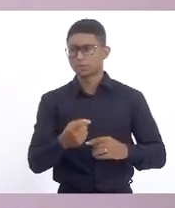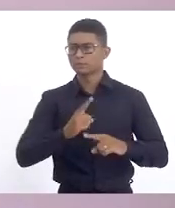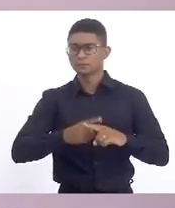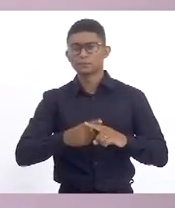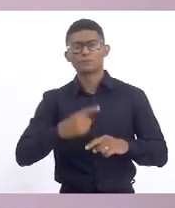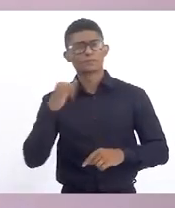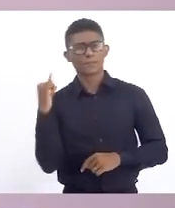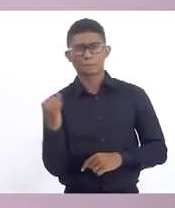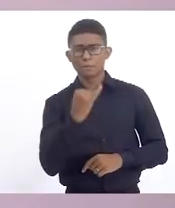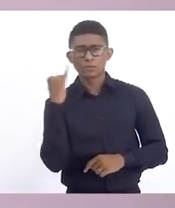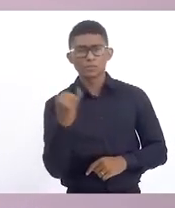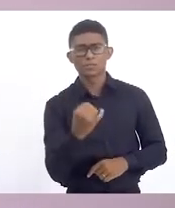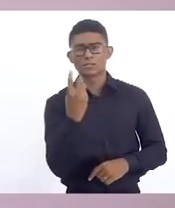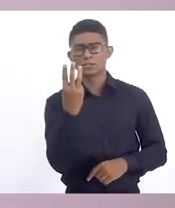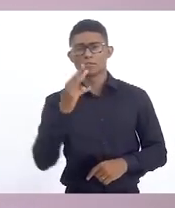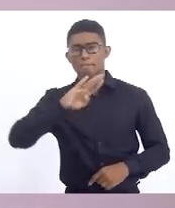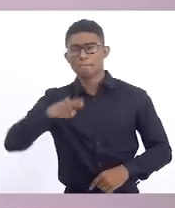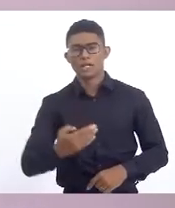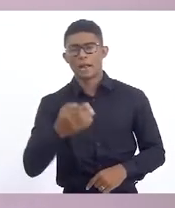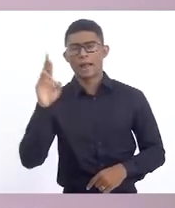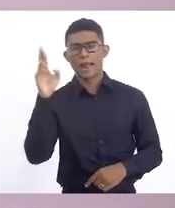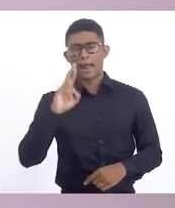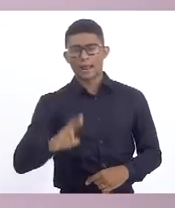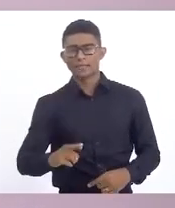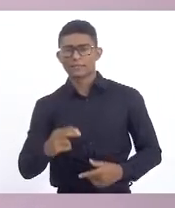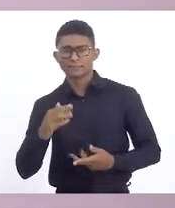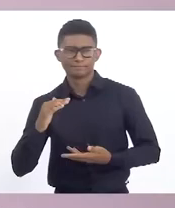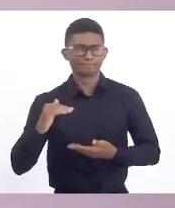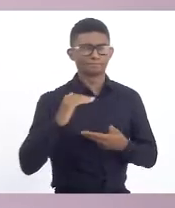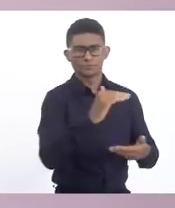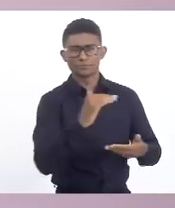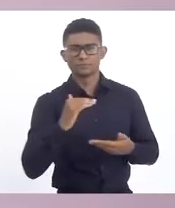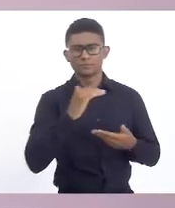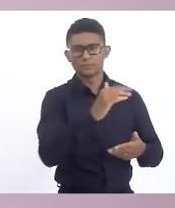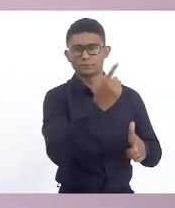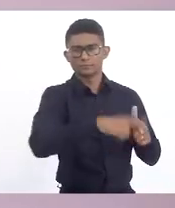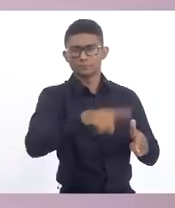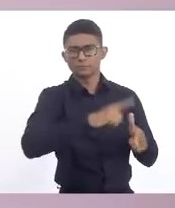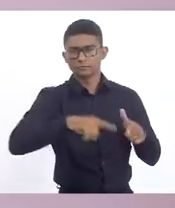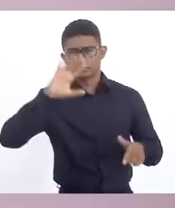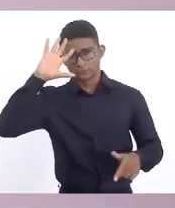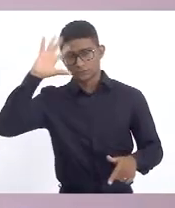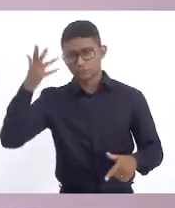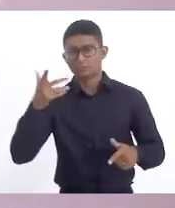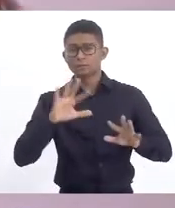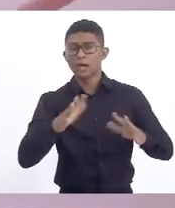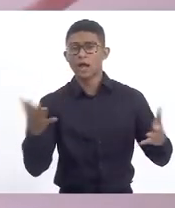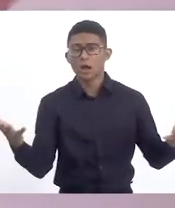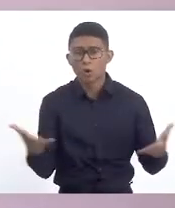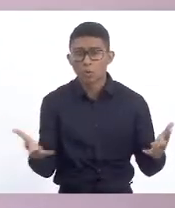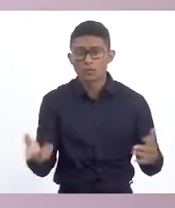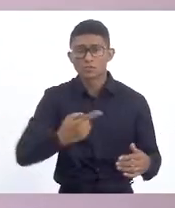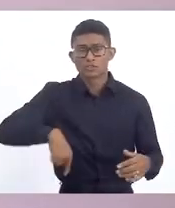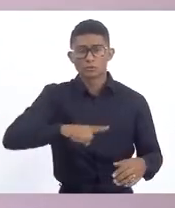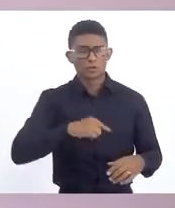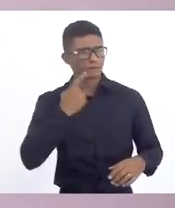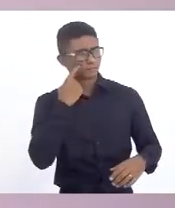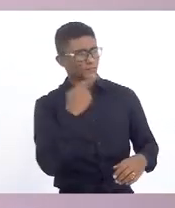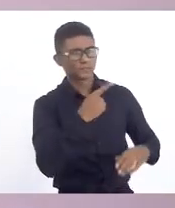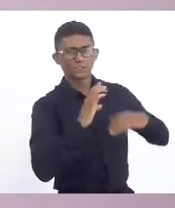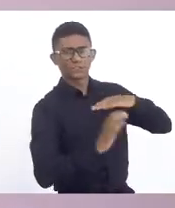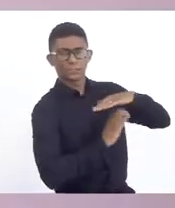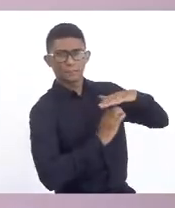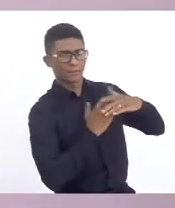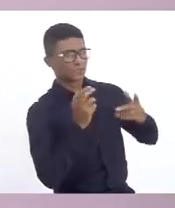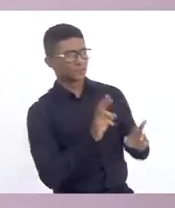importante a liberação dos 3 milhões de reais para resolver o problema de abastecimento da SEDAI. E hoje nós estamos vivenciando uma outra fase da empresa, que é